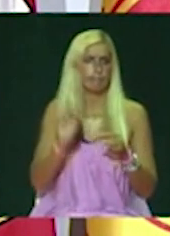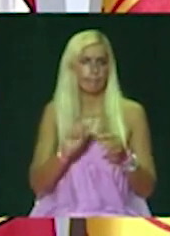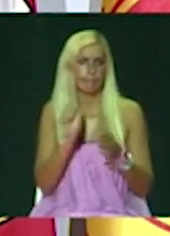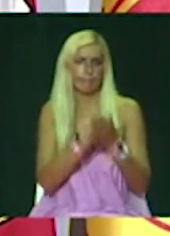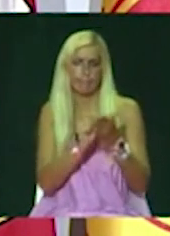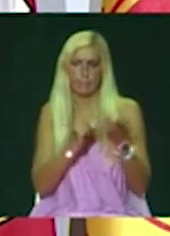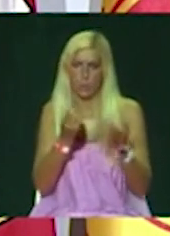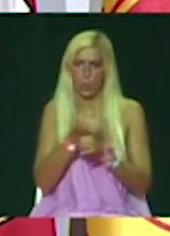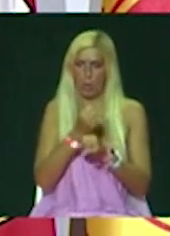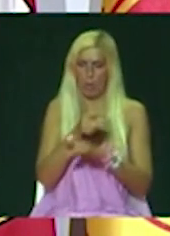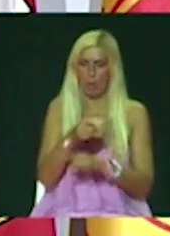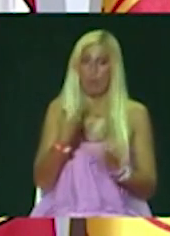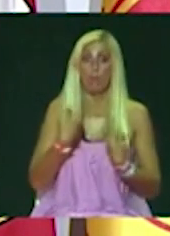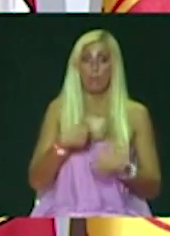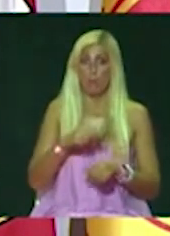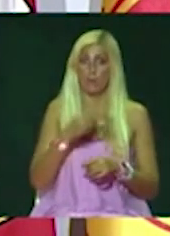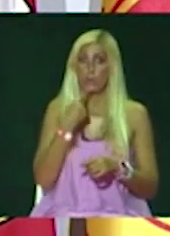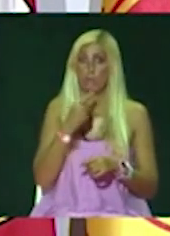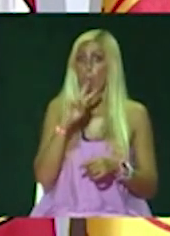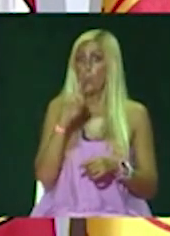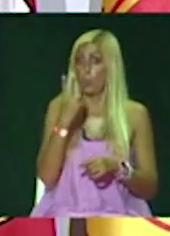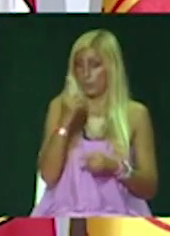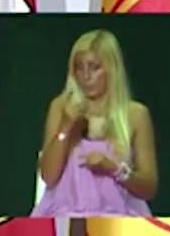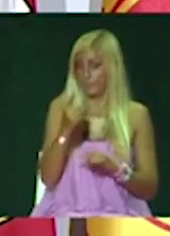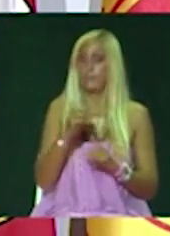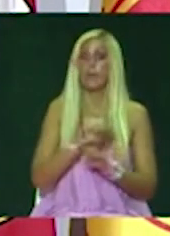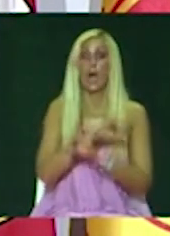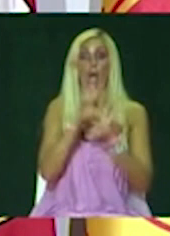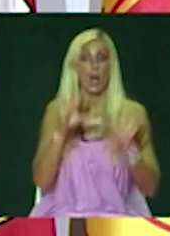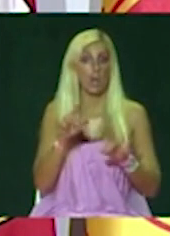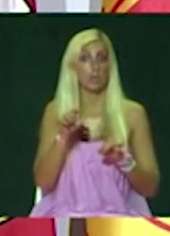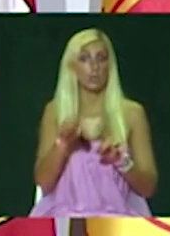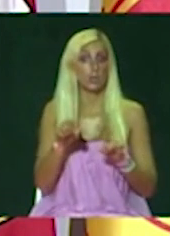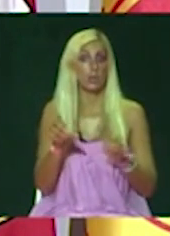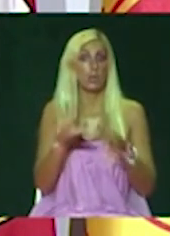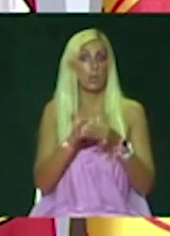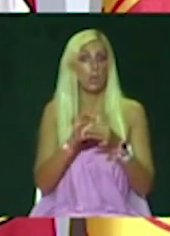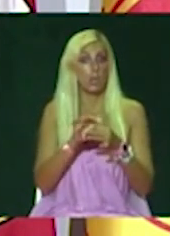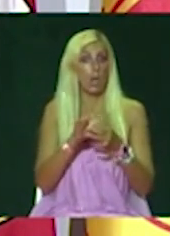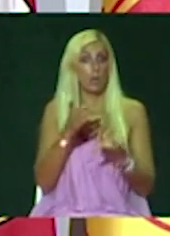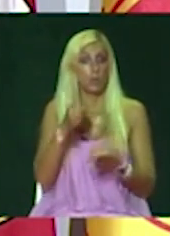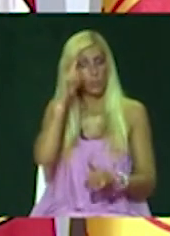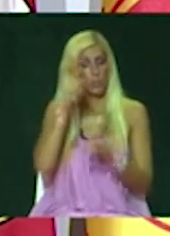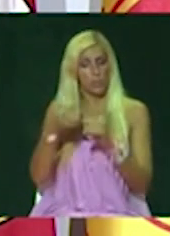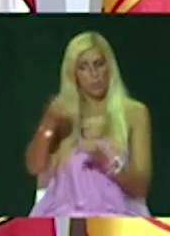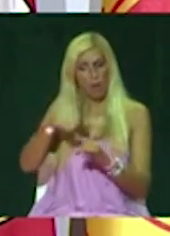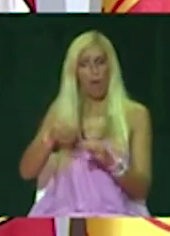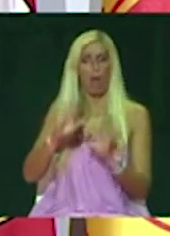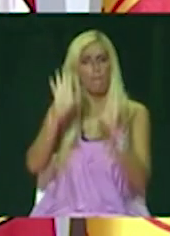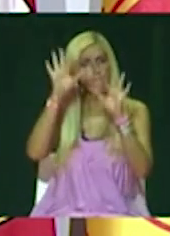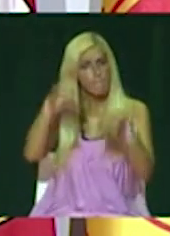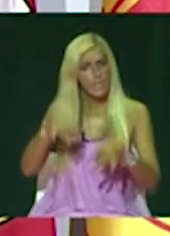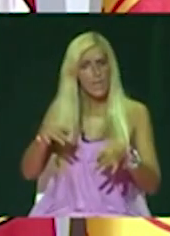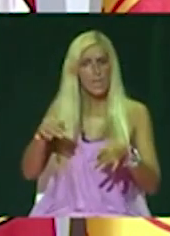digno, mas vou dar duas que são particularmente claras sobre a nossa determinação para acabar de uma vez por